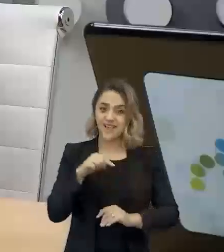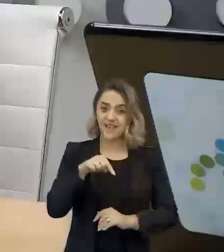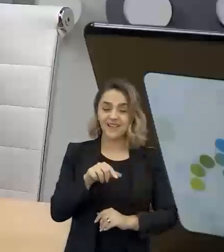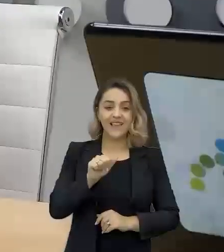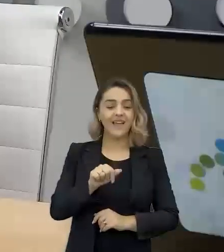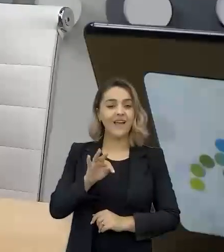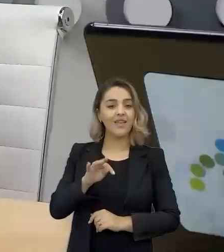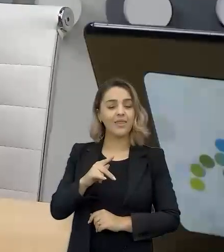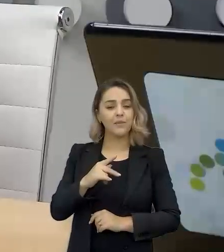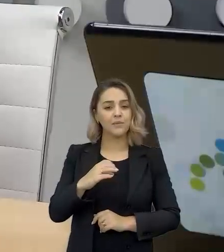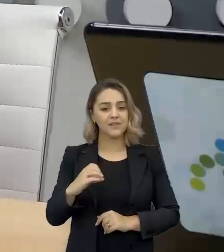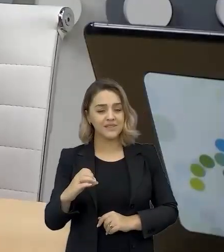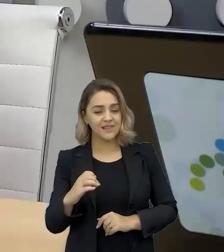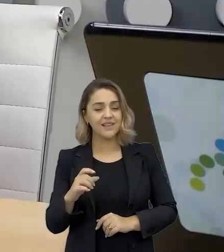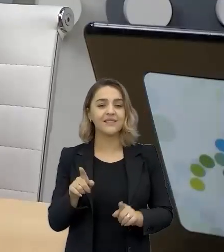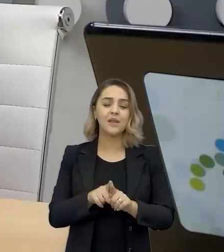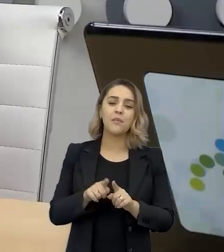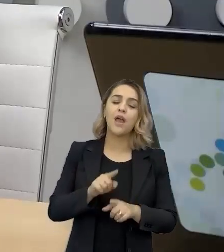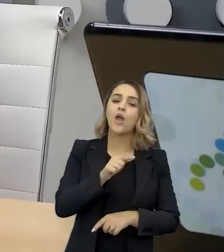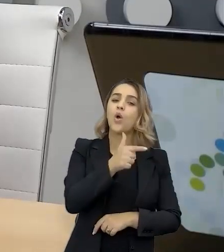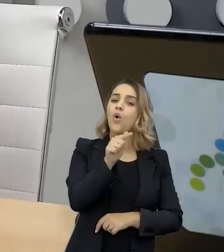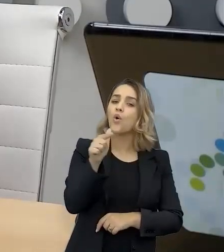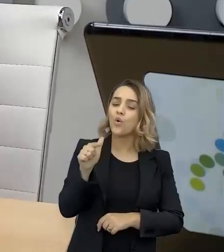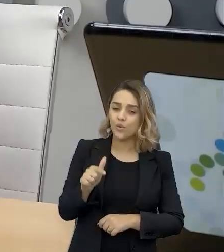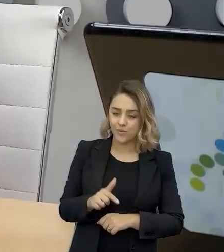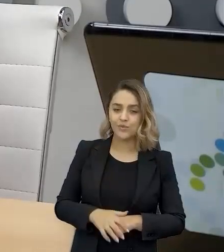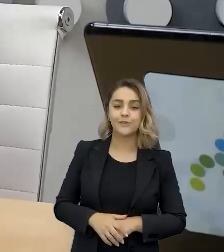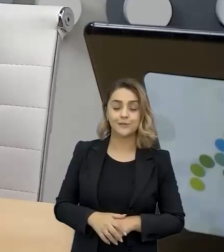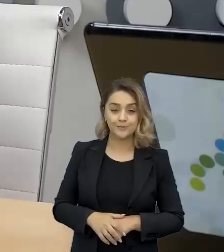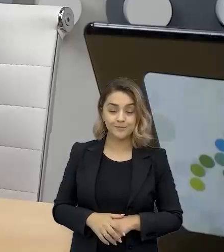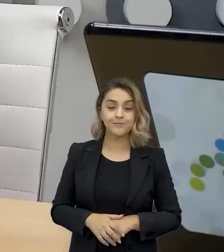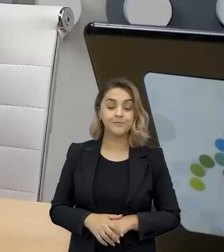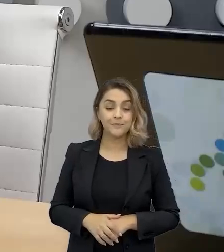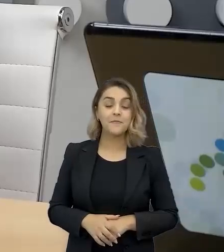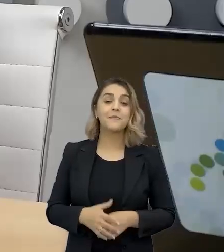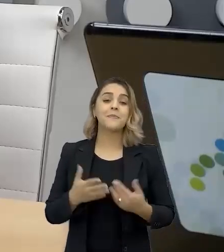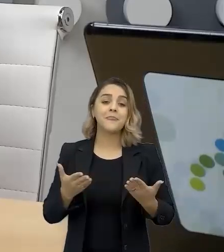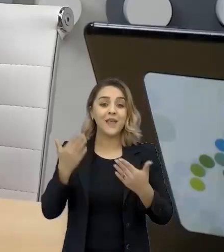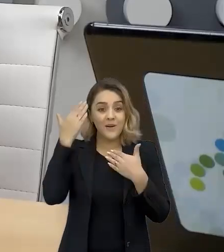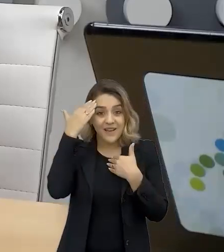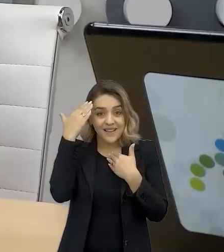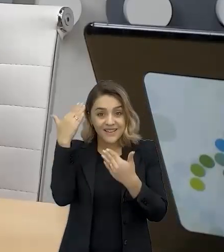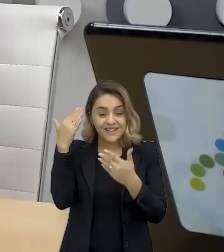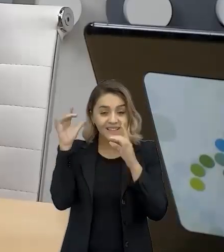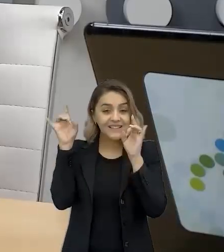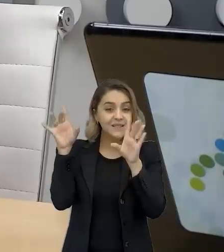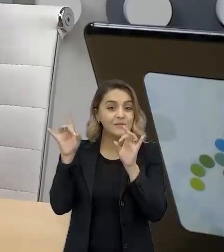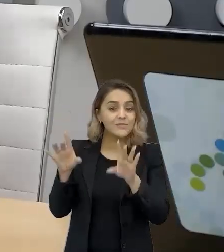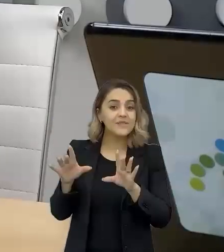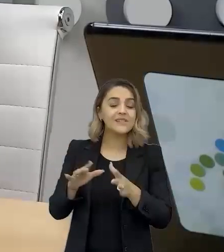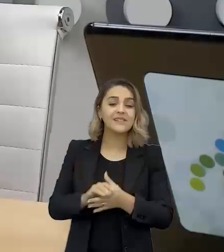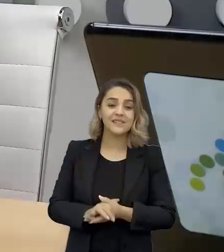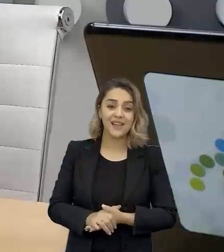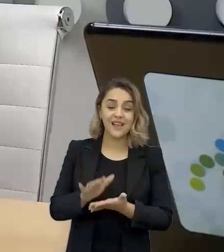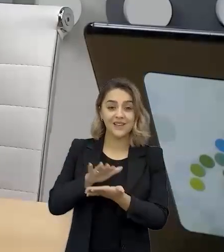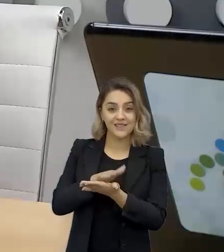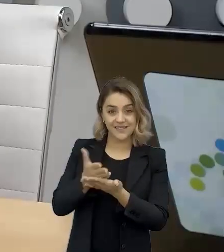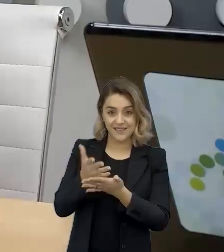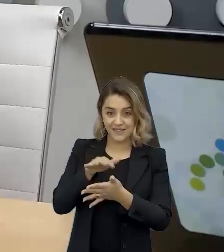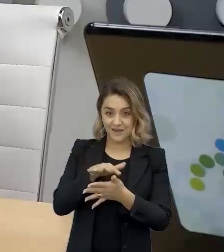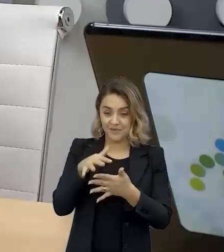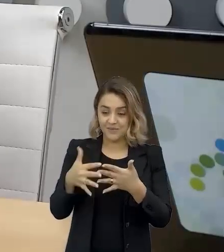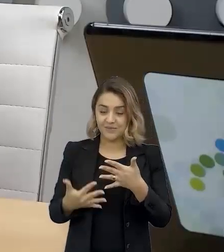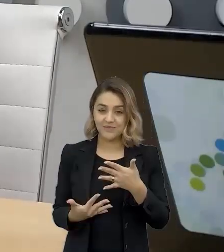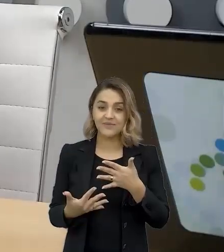tanto nesse como nos próximos que vão ter. E eu queria aqui fazer um agradecimento especial aos intérpretes